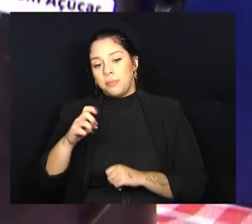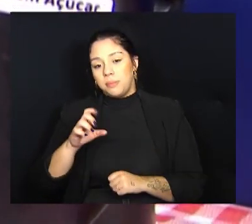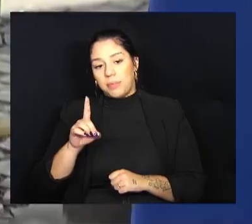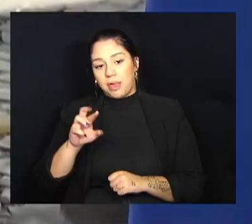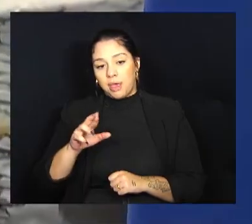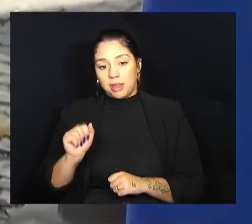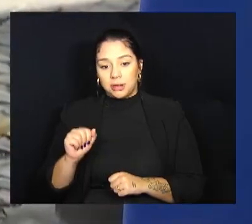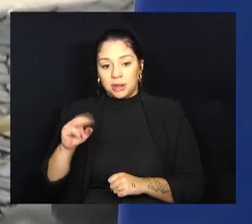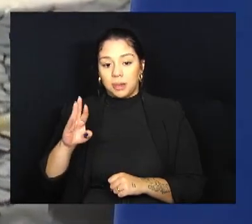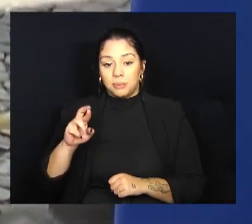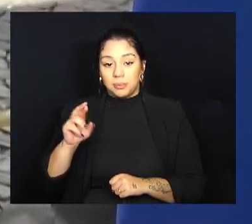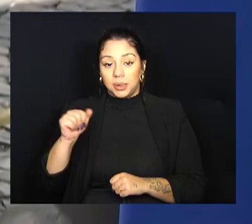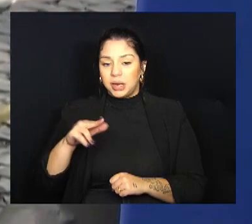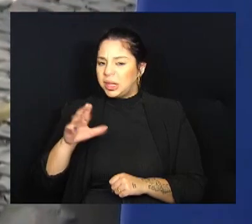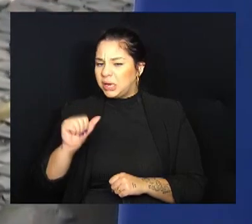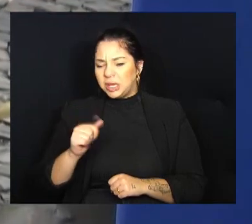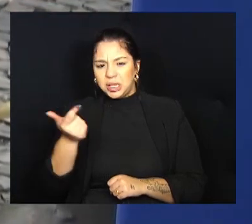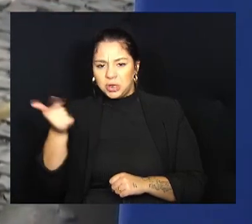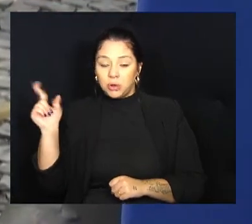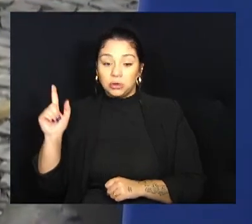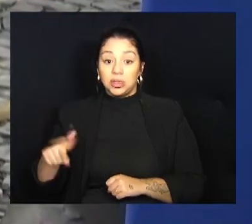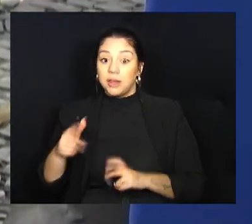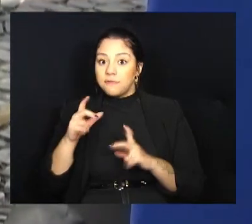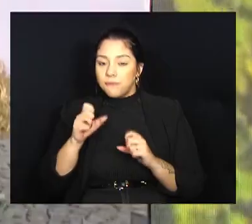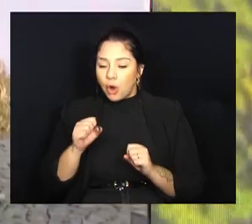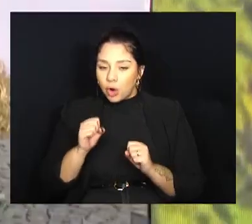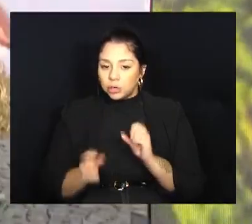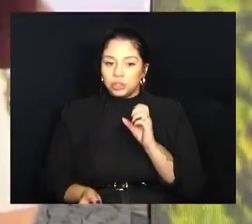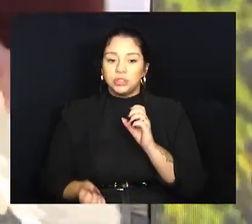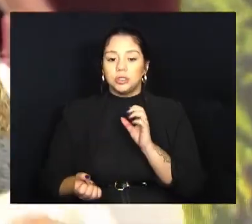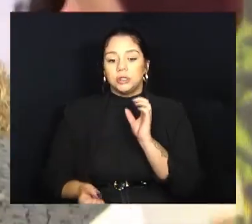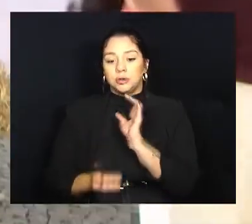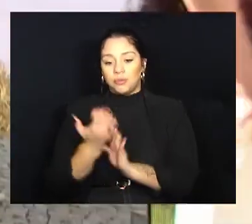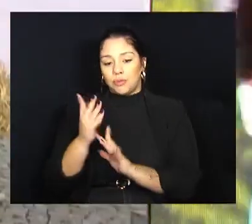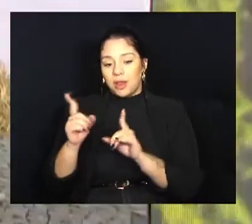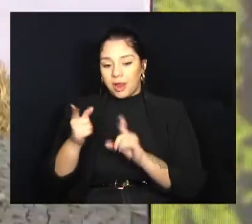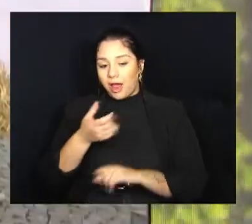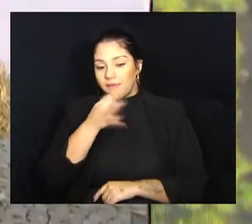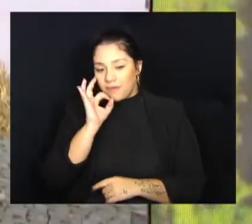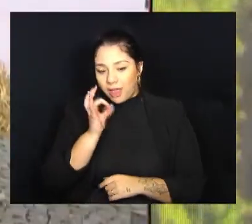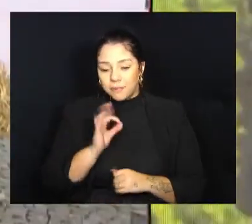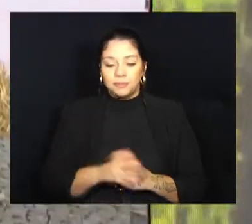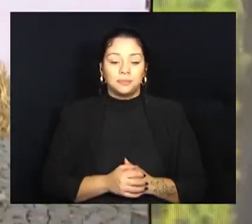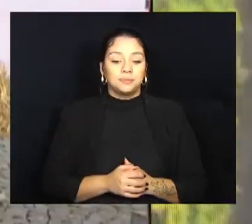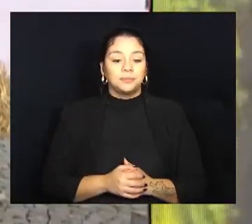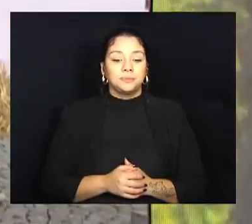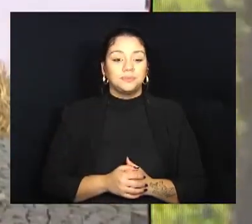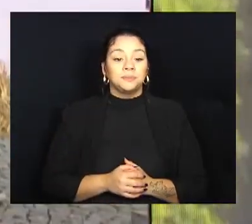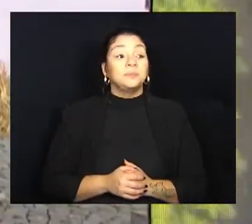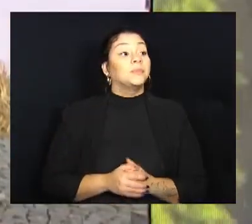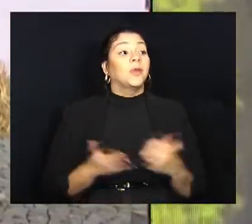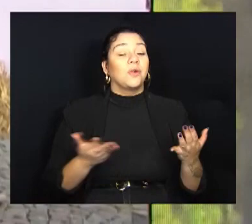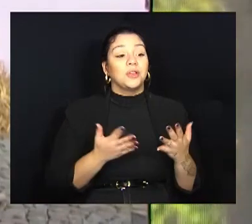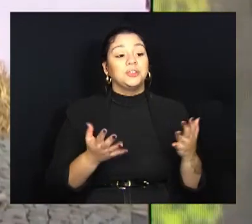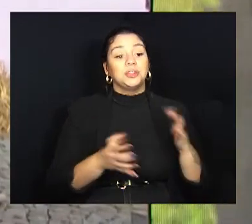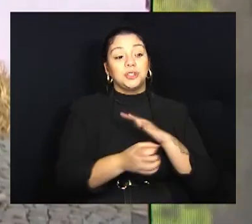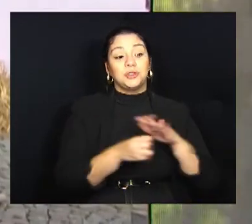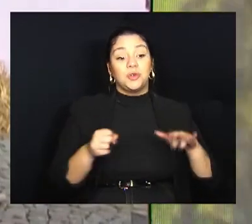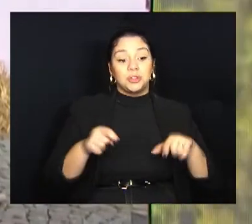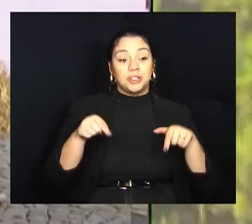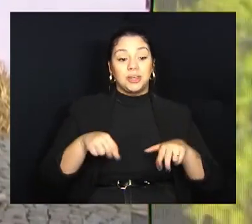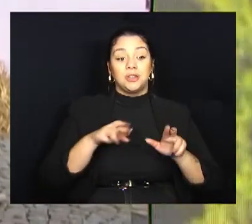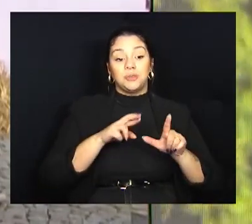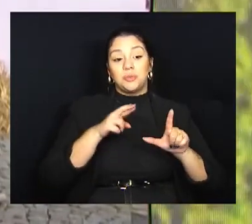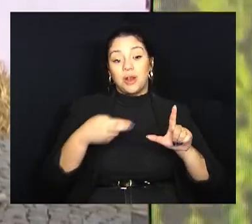Campinas Rural, que é muito forte em produção de café, de feijão. O que de bom que vocês trouxeram hoje aqui para o Largo do Rosário, para os